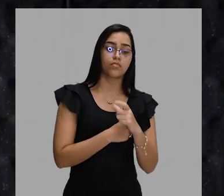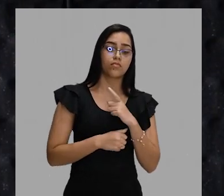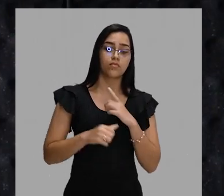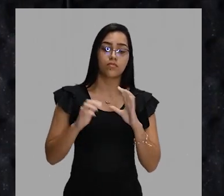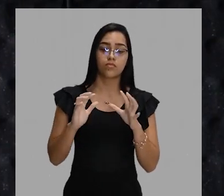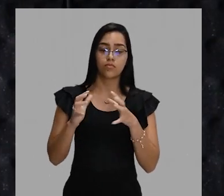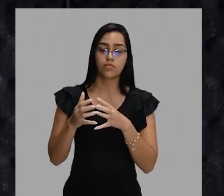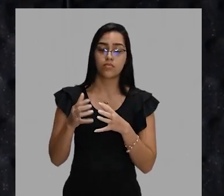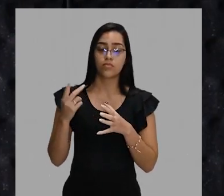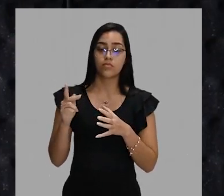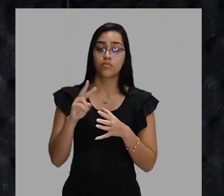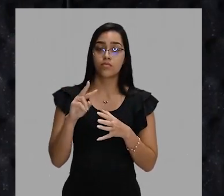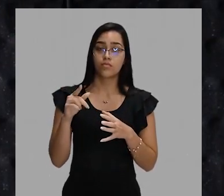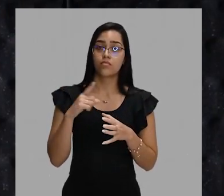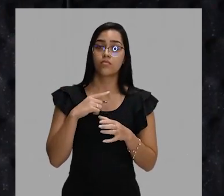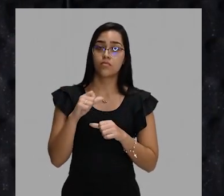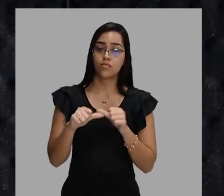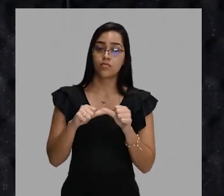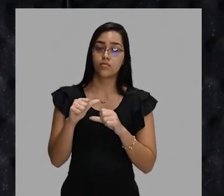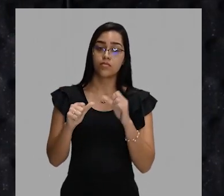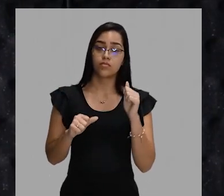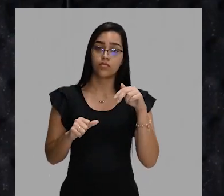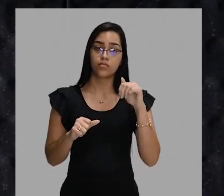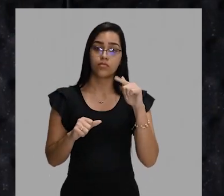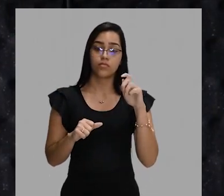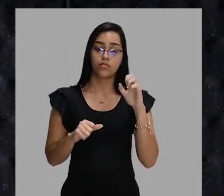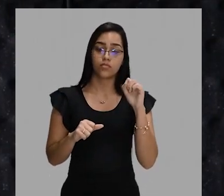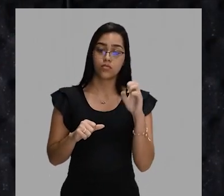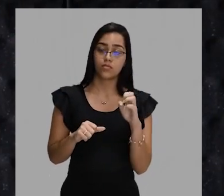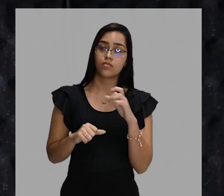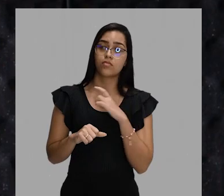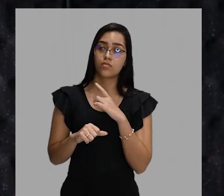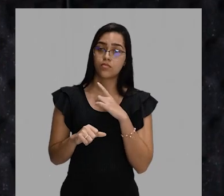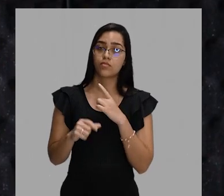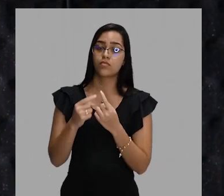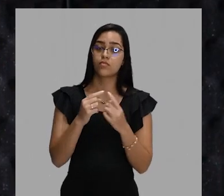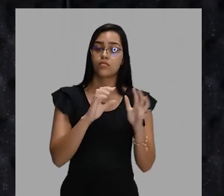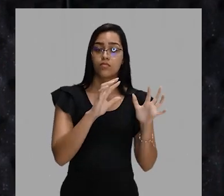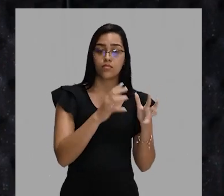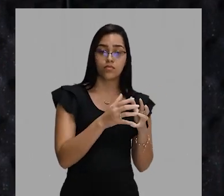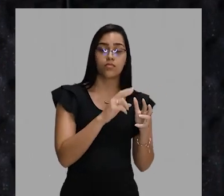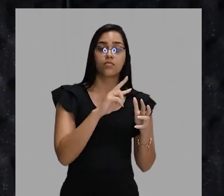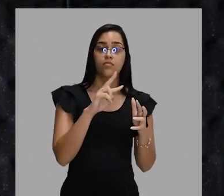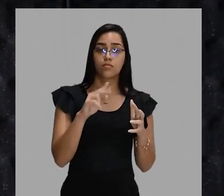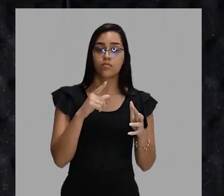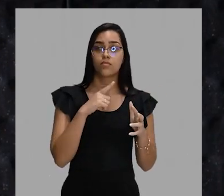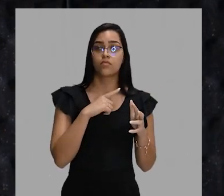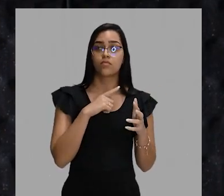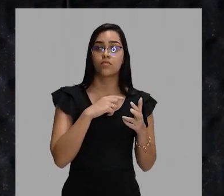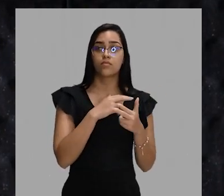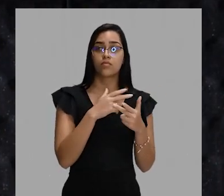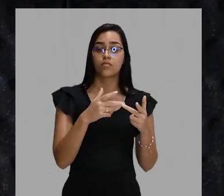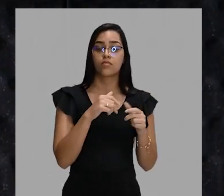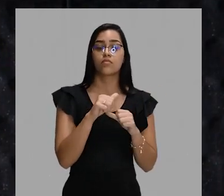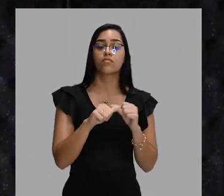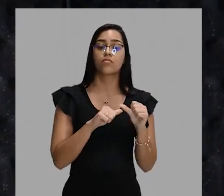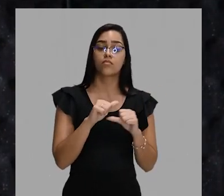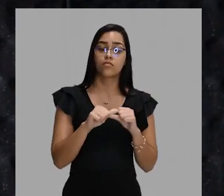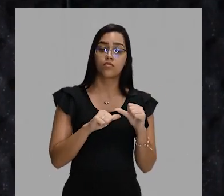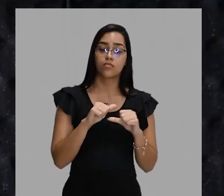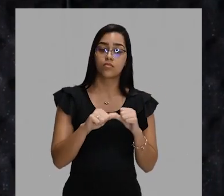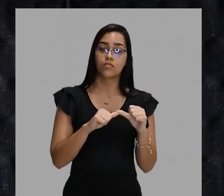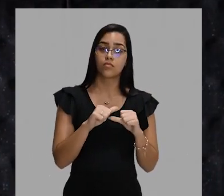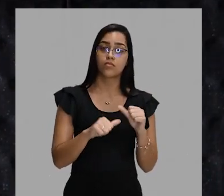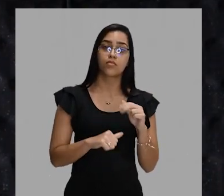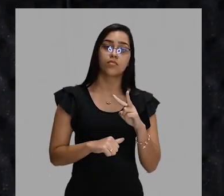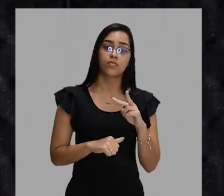grupo desse aqui vai sofrer anagênese. O que é anagênese? Cada grupo vai acumular pequenas mudanças. E